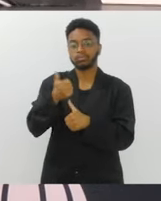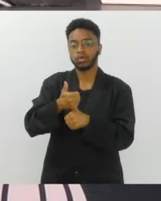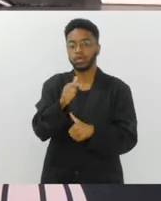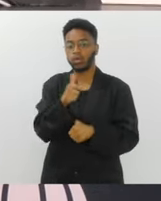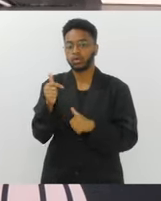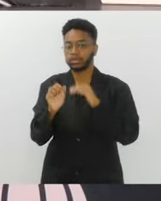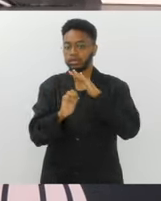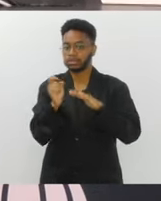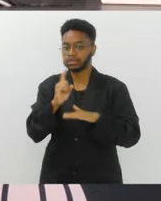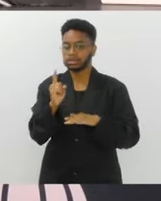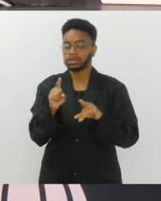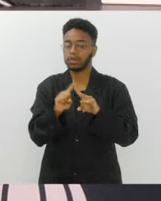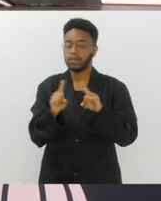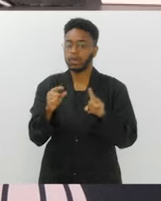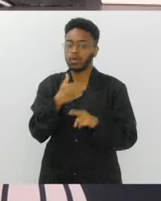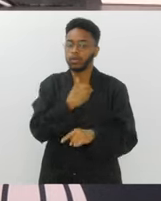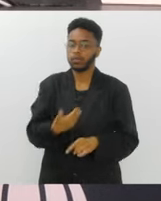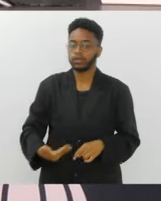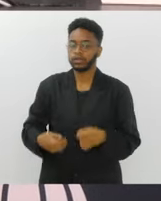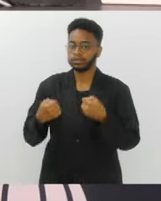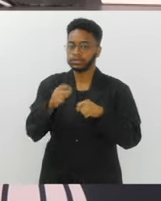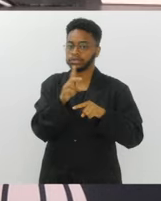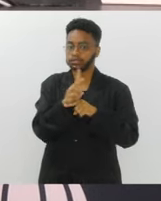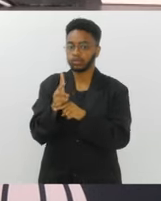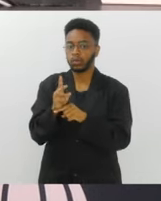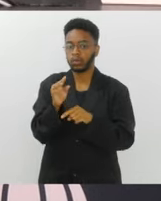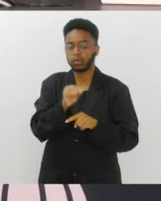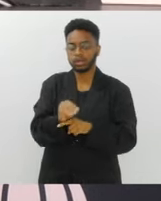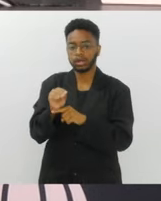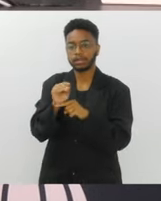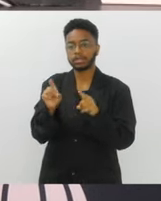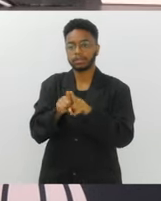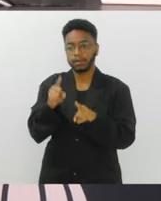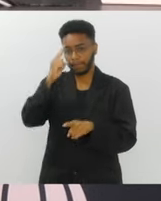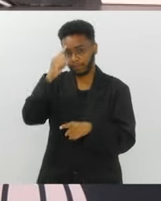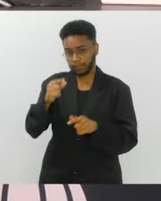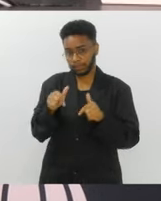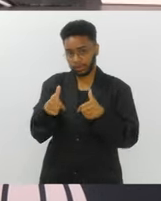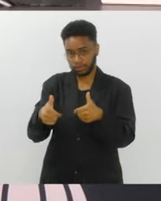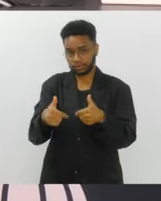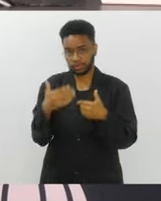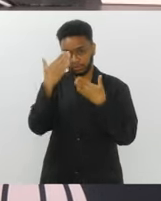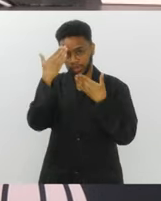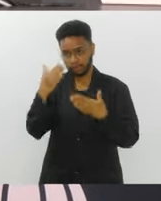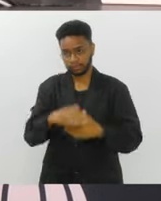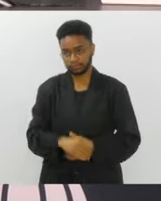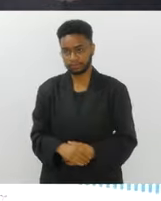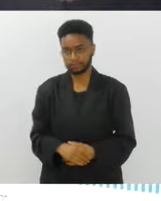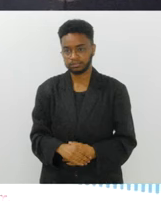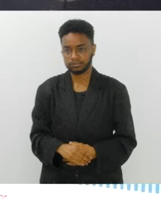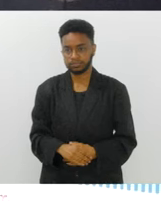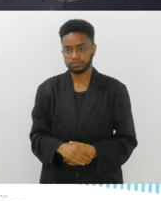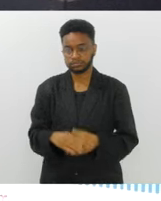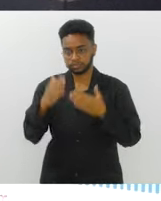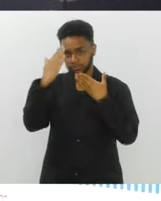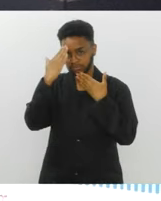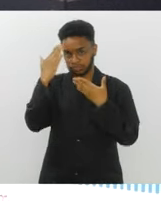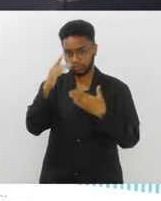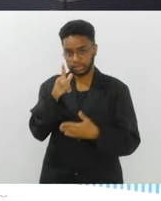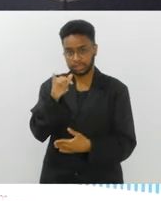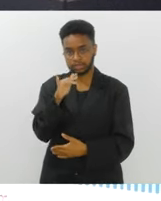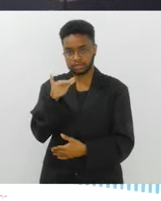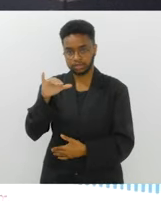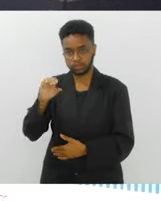botar o governo tomando conta e mandando fazer o que tem que fazer. Muito obrigado. Agradeço,